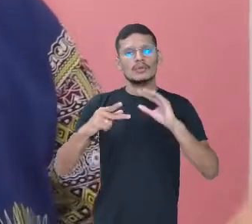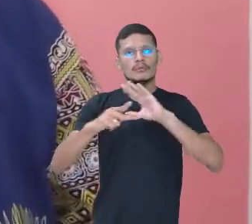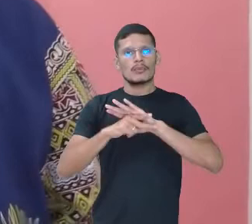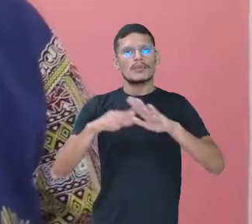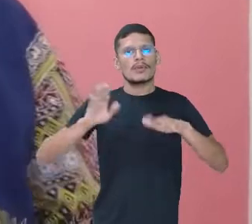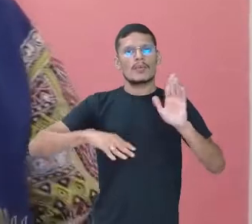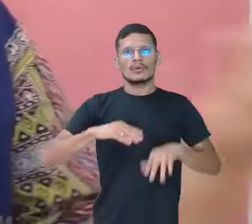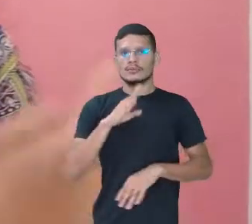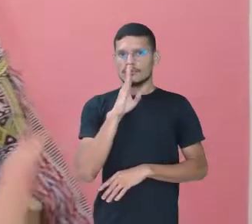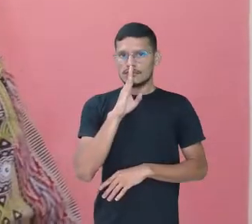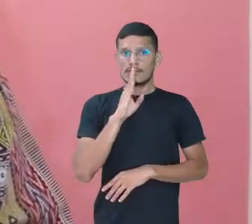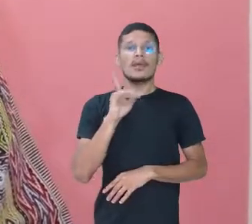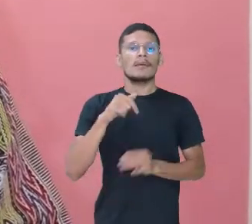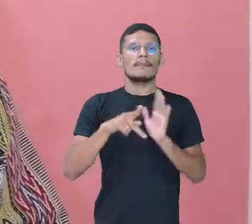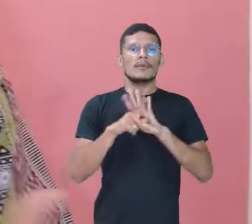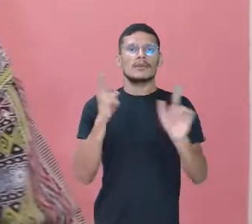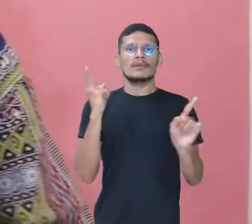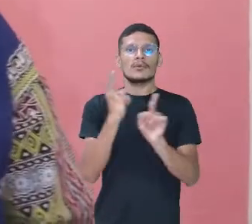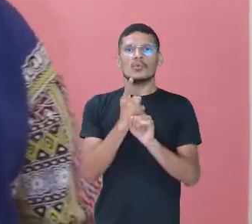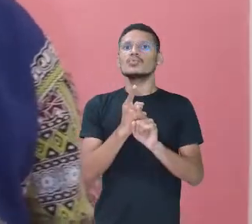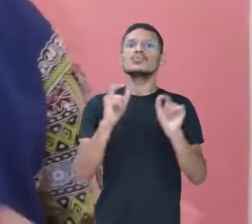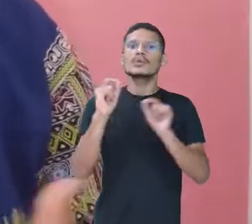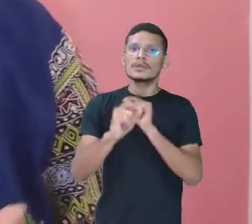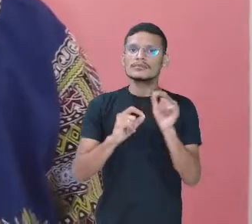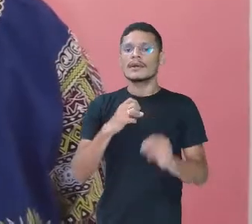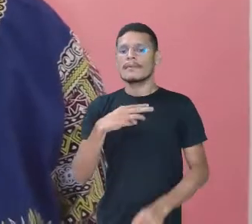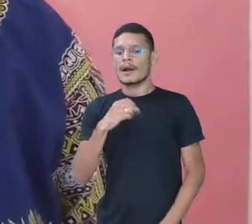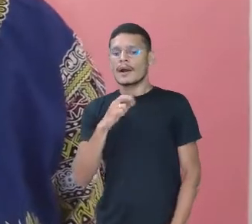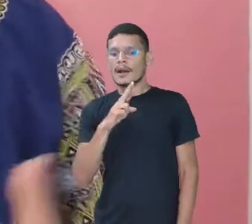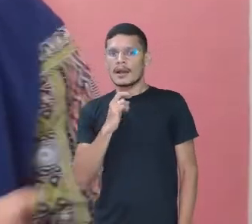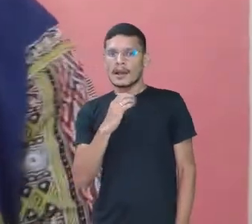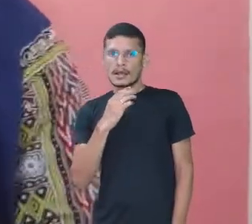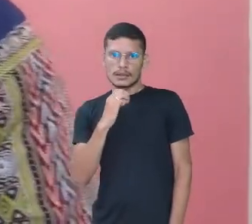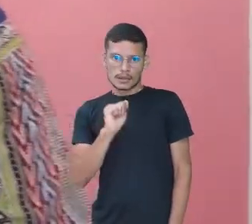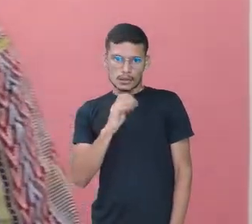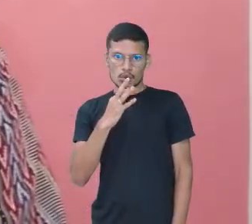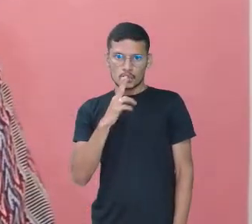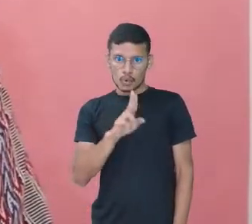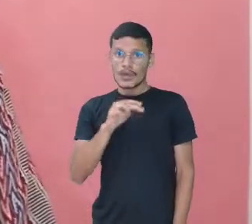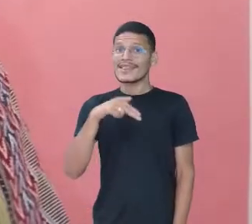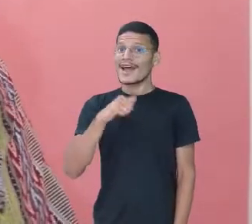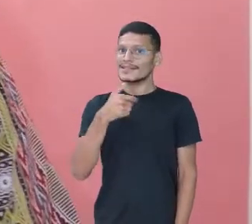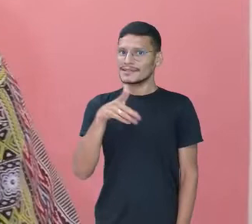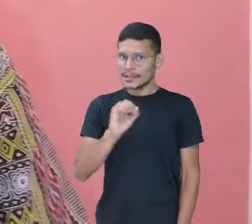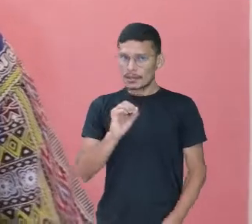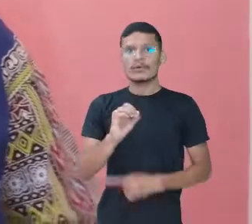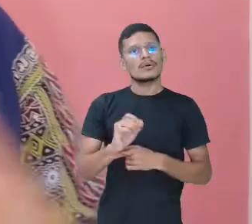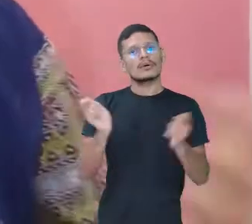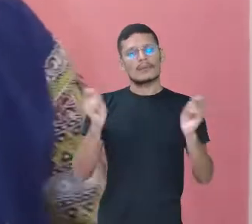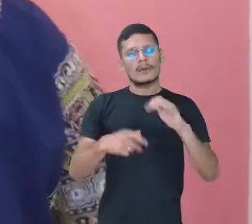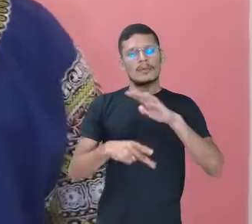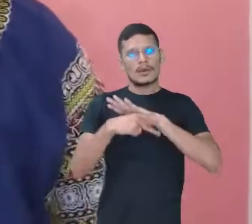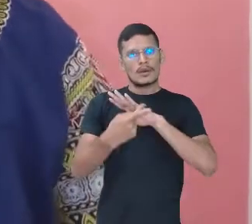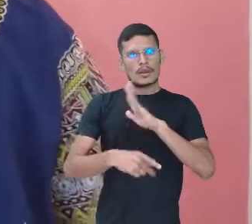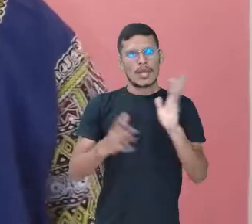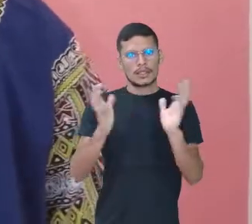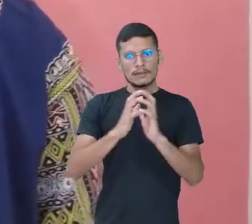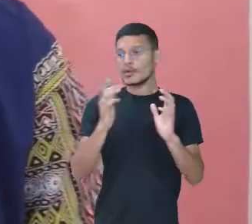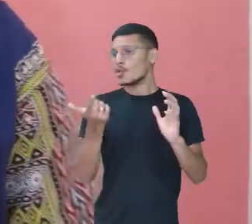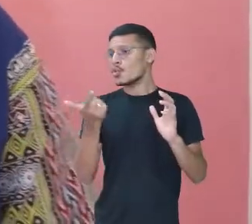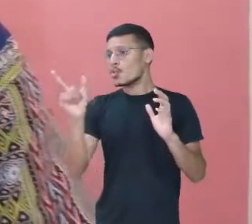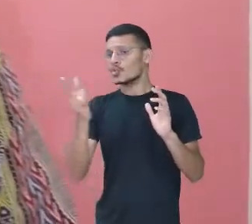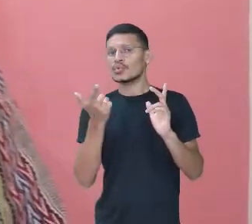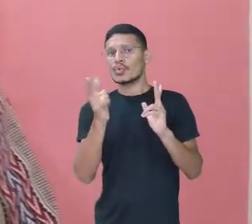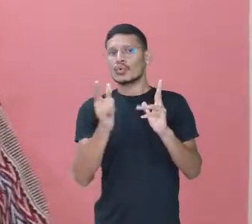Silenciosos, que é um encontro de maracatus nação, não só do Recife, mas também